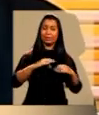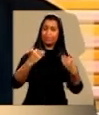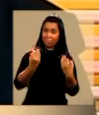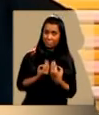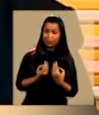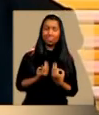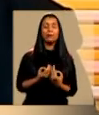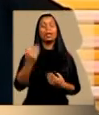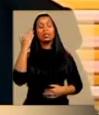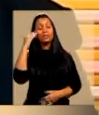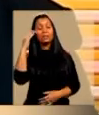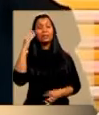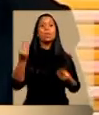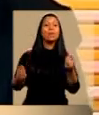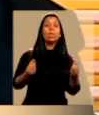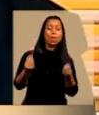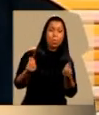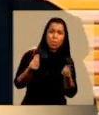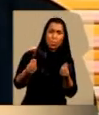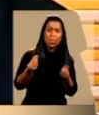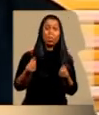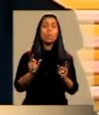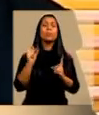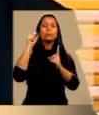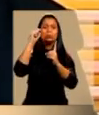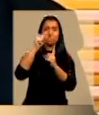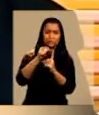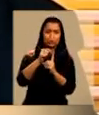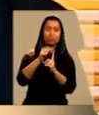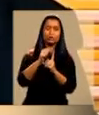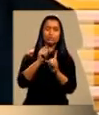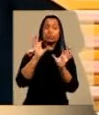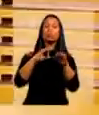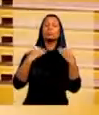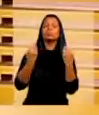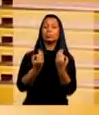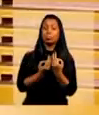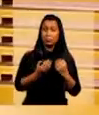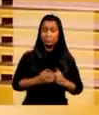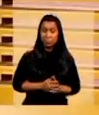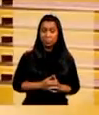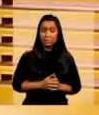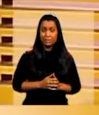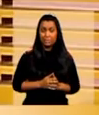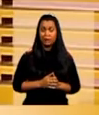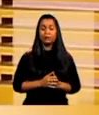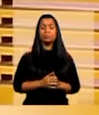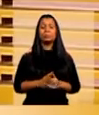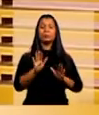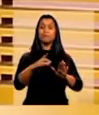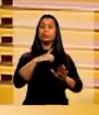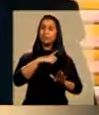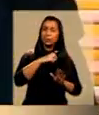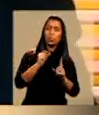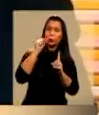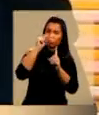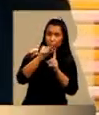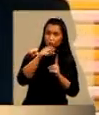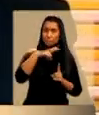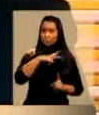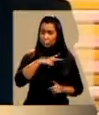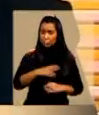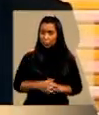da família, entender assim, qual é o nosso objetivo enquanto família. Sim. Porém, estabelecer um caminho comum, mas né? Você tem